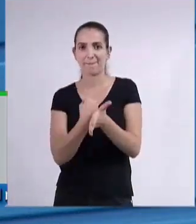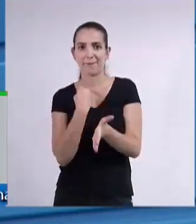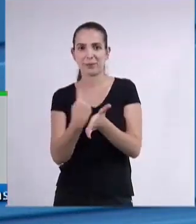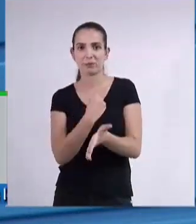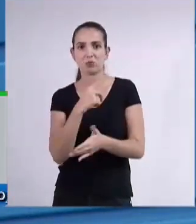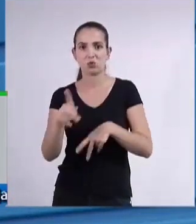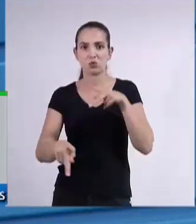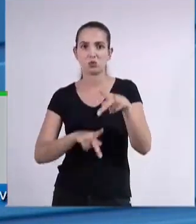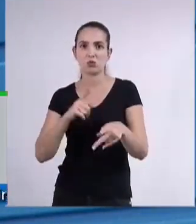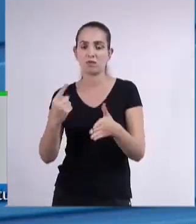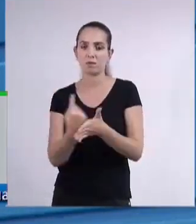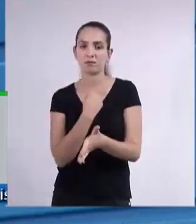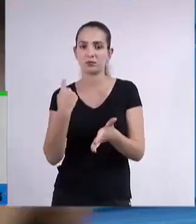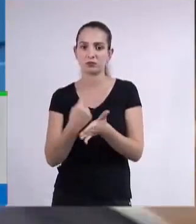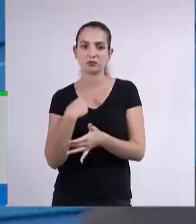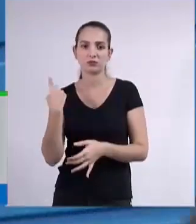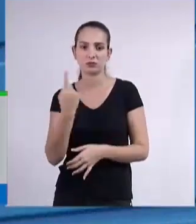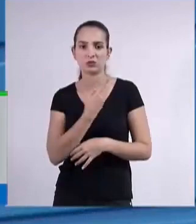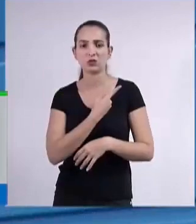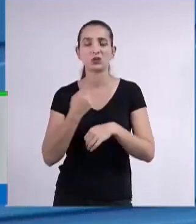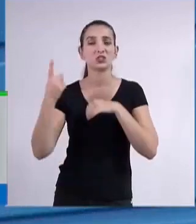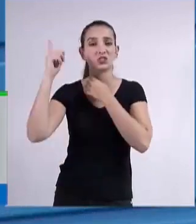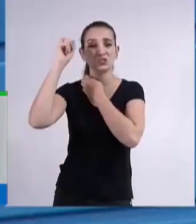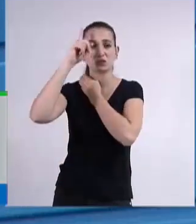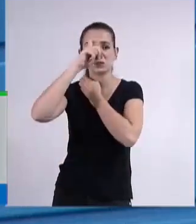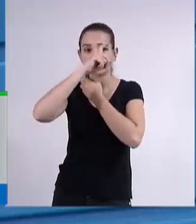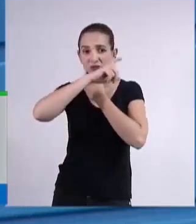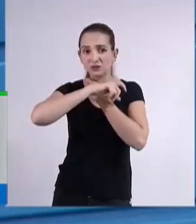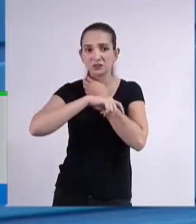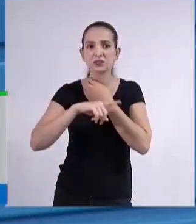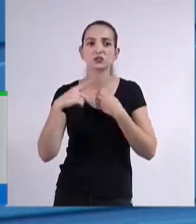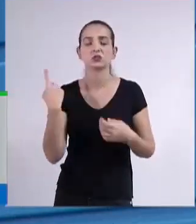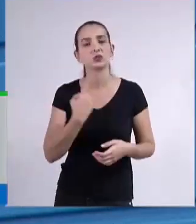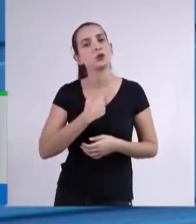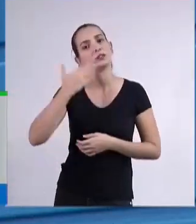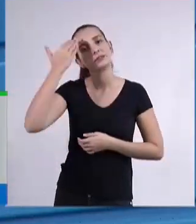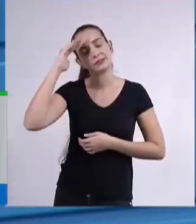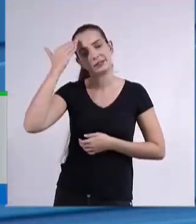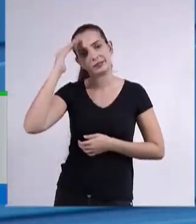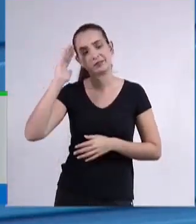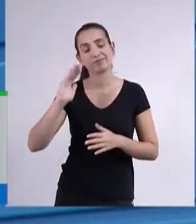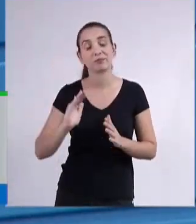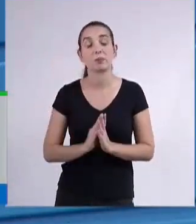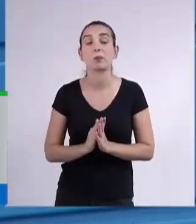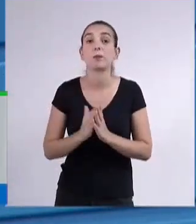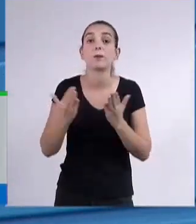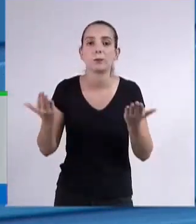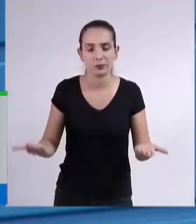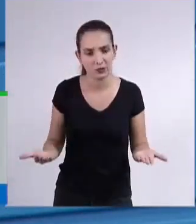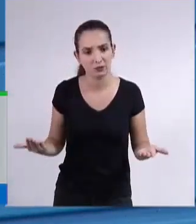gente, que é difícil, praticamente impossível de você entender. É porque